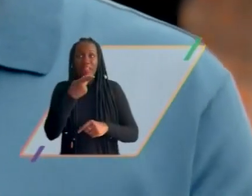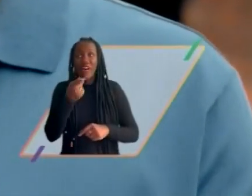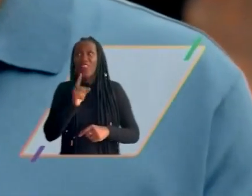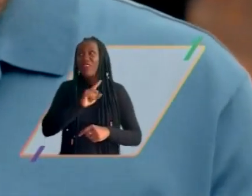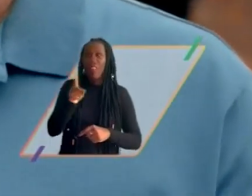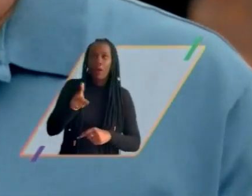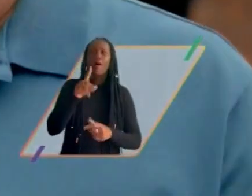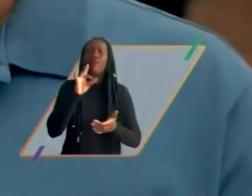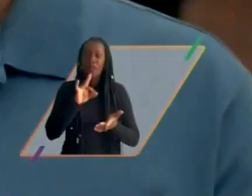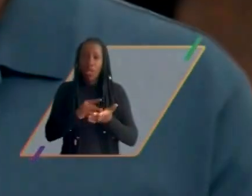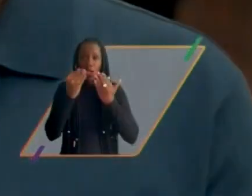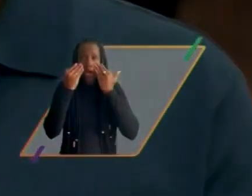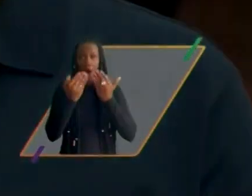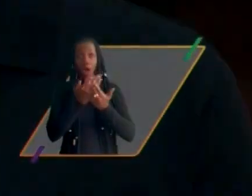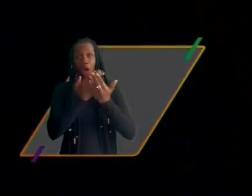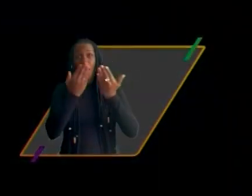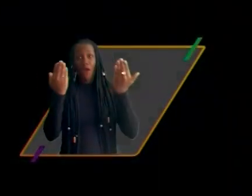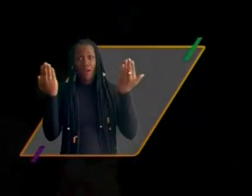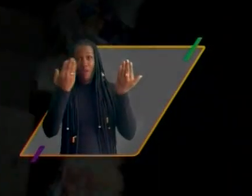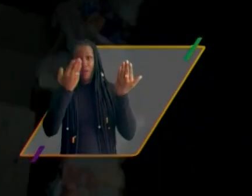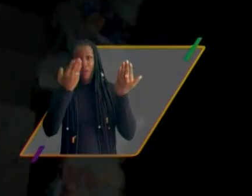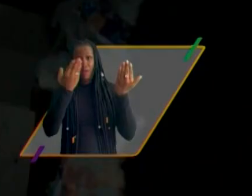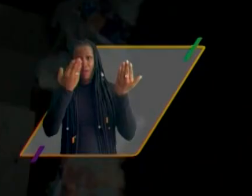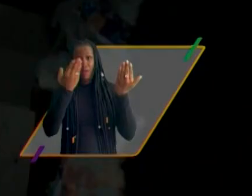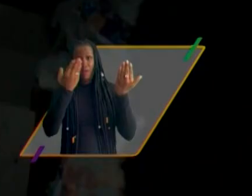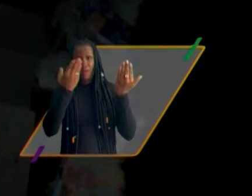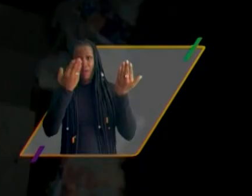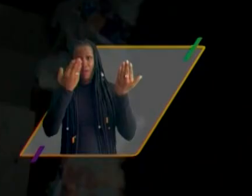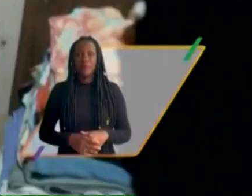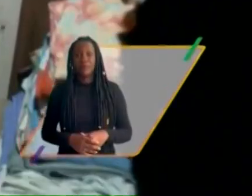a realidade fala mais alto.